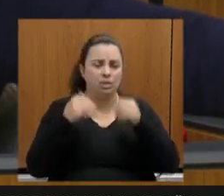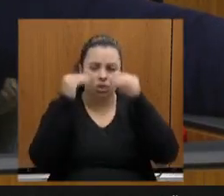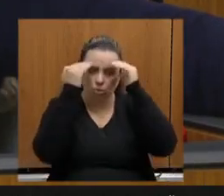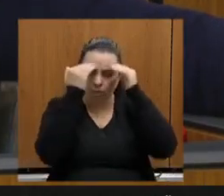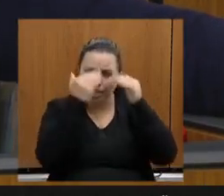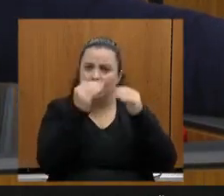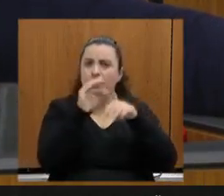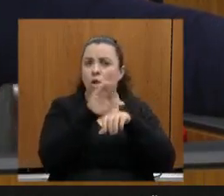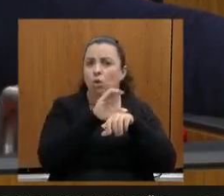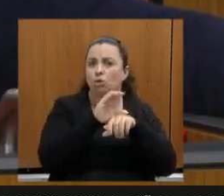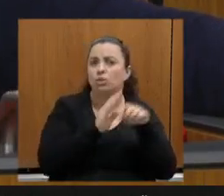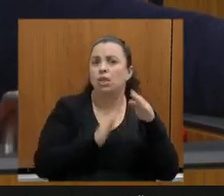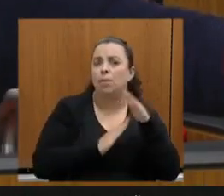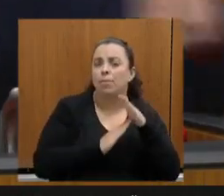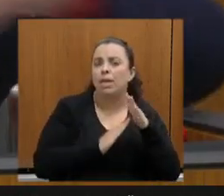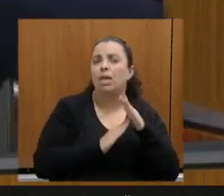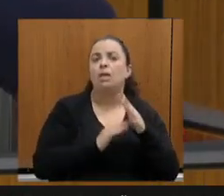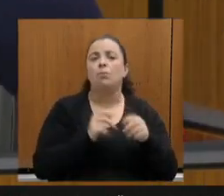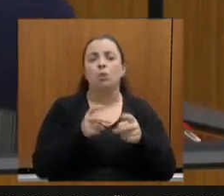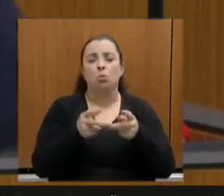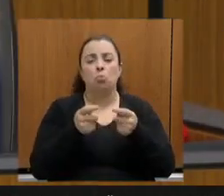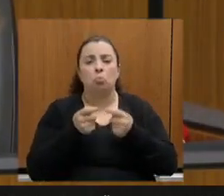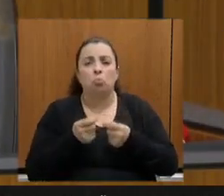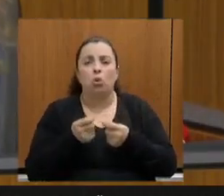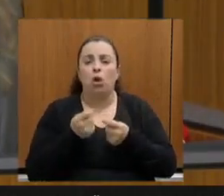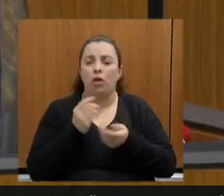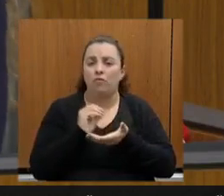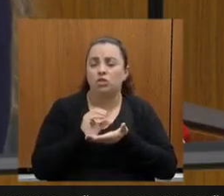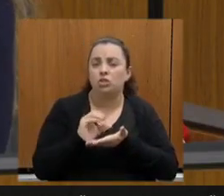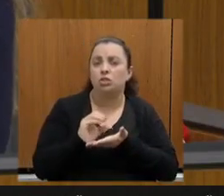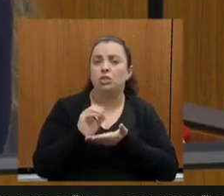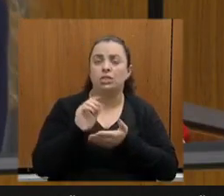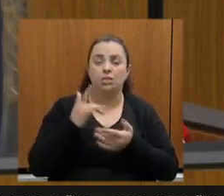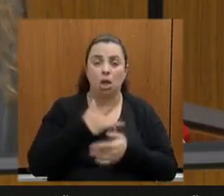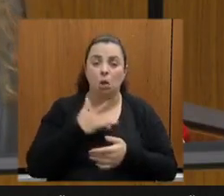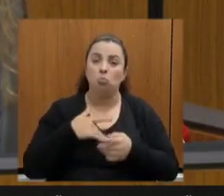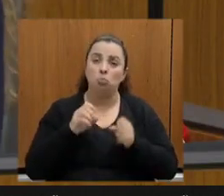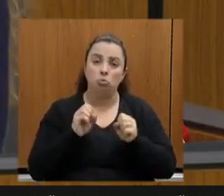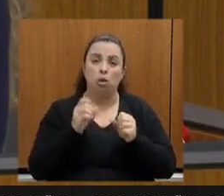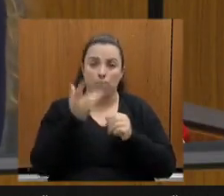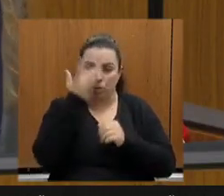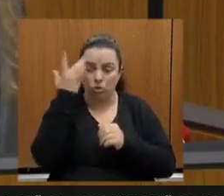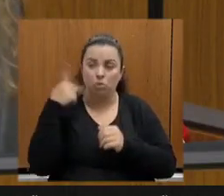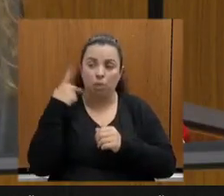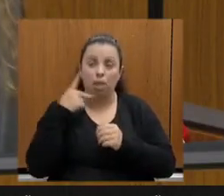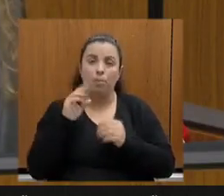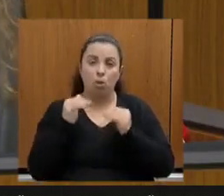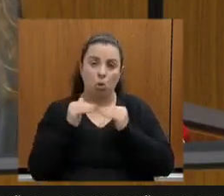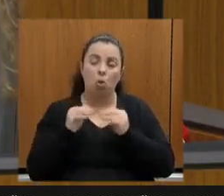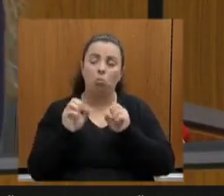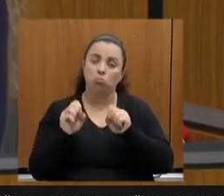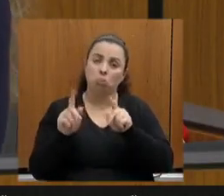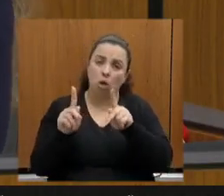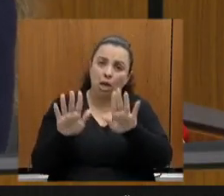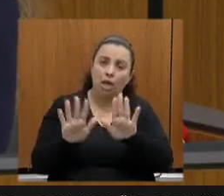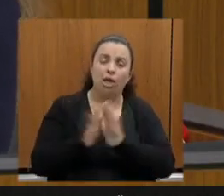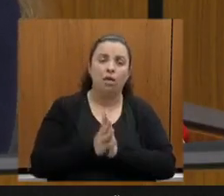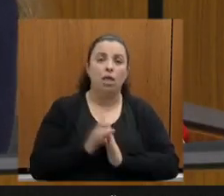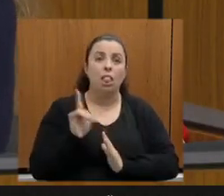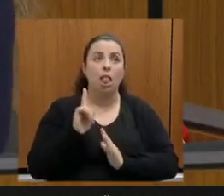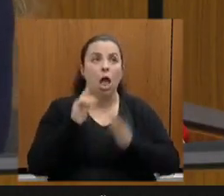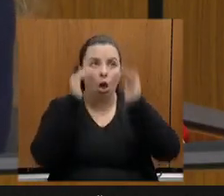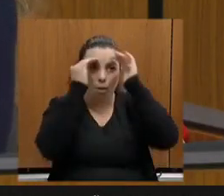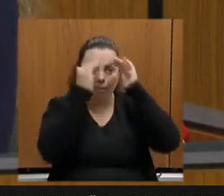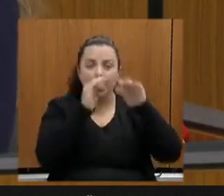constitucional deixando de investir mais de Dois Bilhões na saúde têm colegas que concordam que não tem problema não cumprir o mínimo